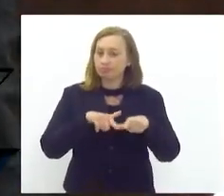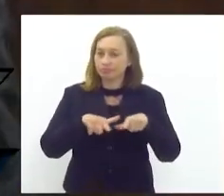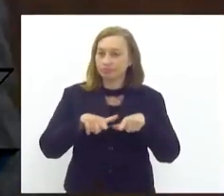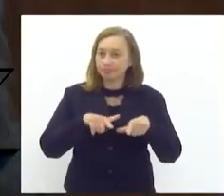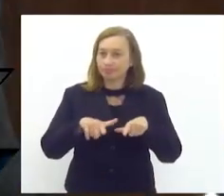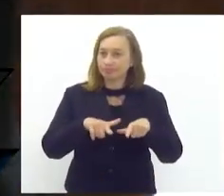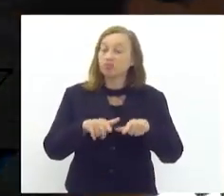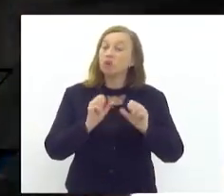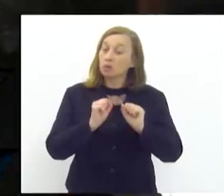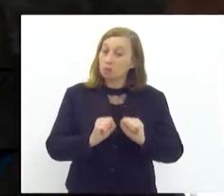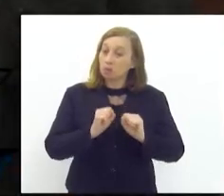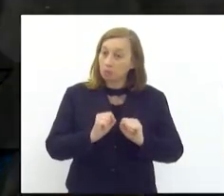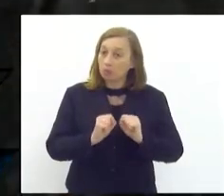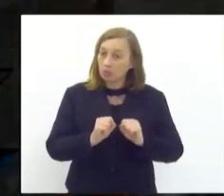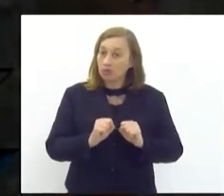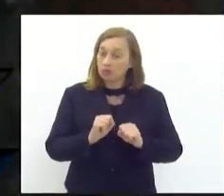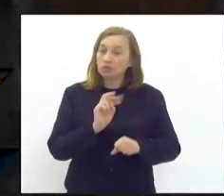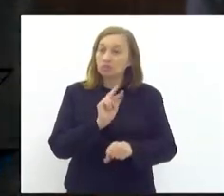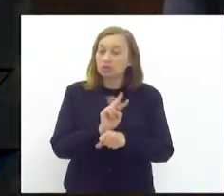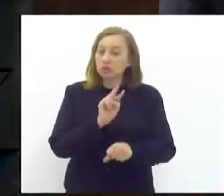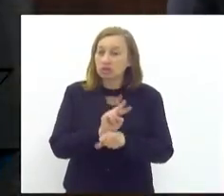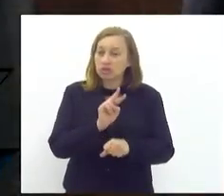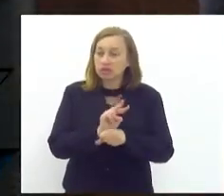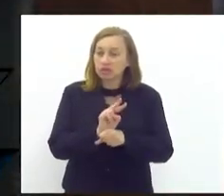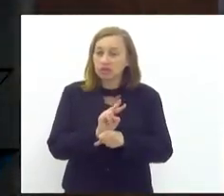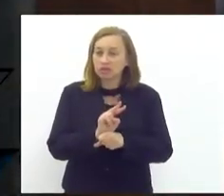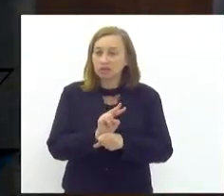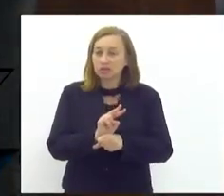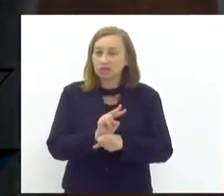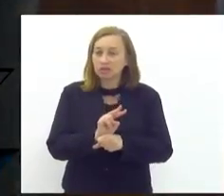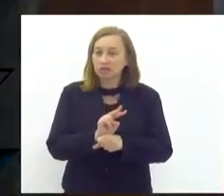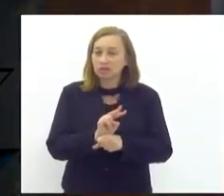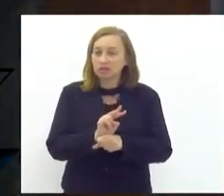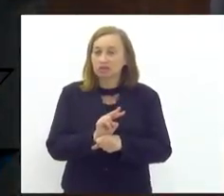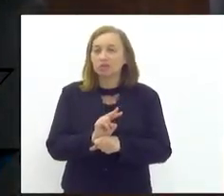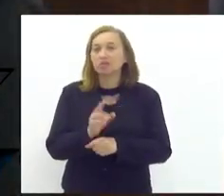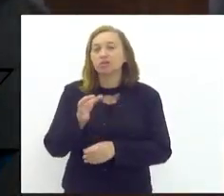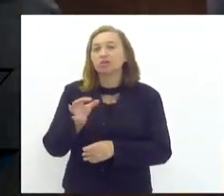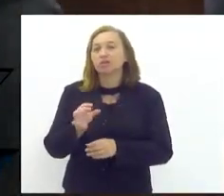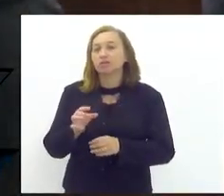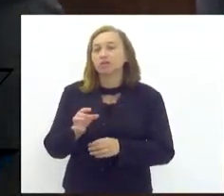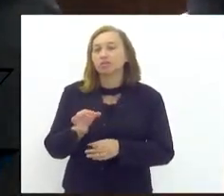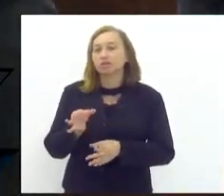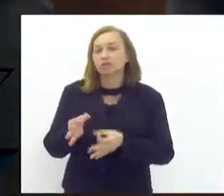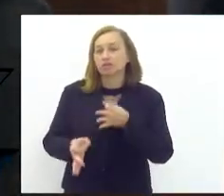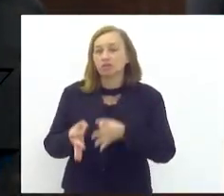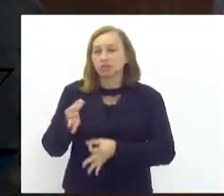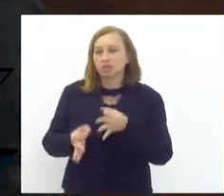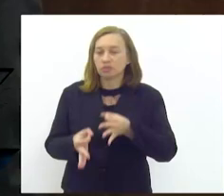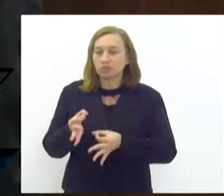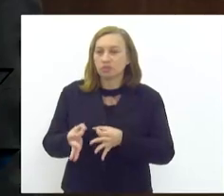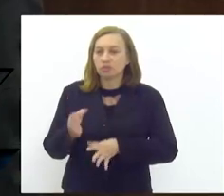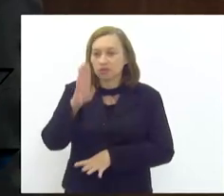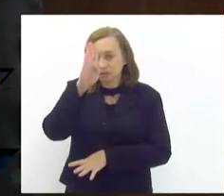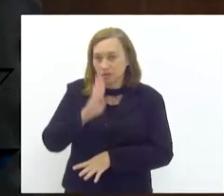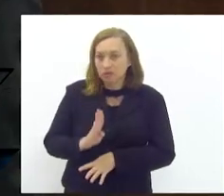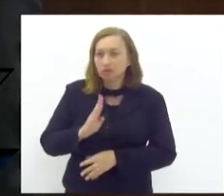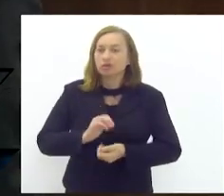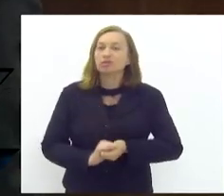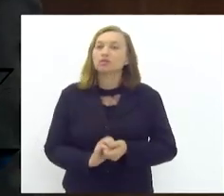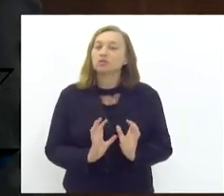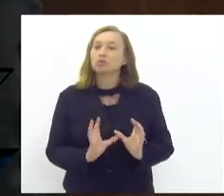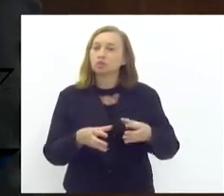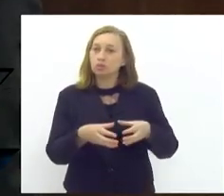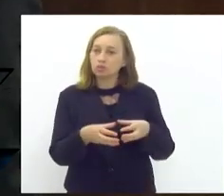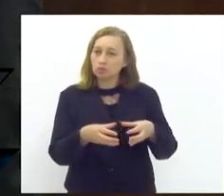possa sim ser resguardado por uma assistência jurídica gratuita no entanto órgão para atender essa